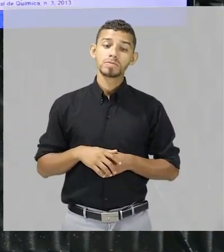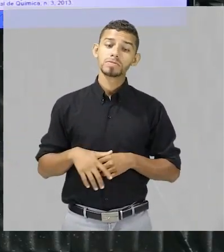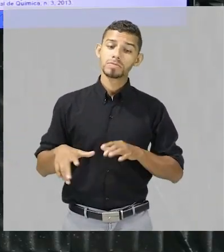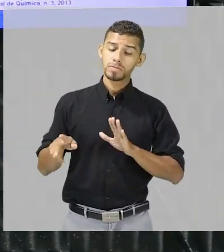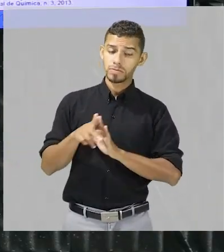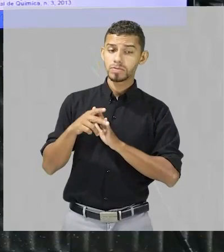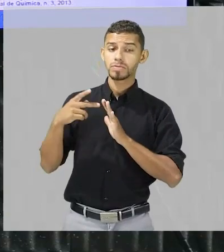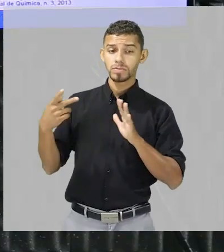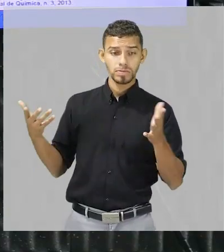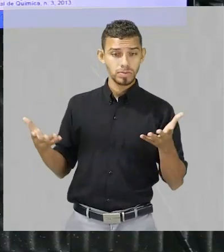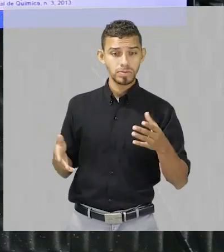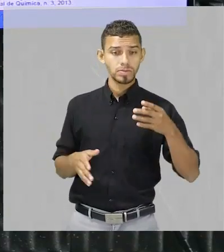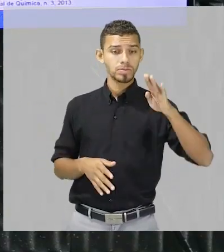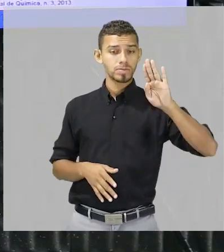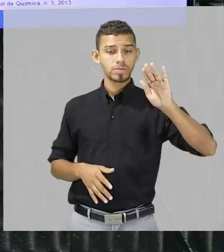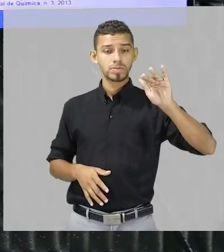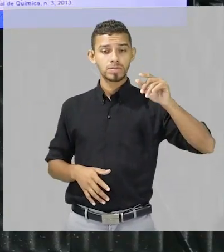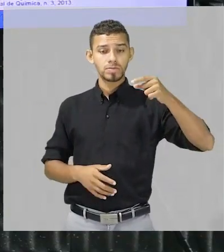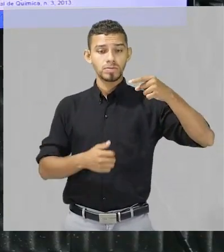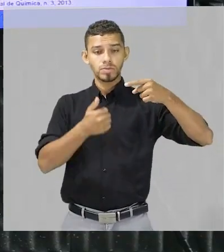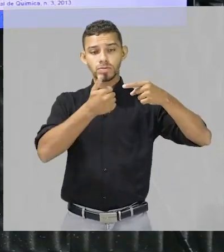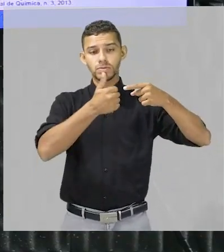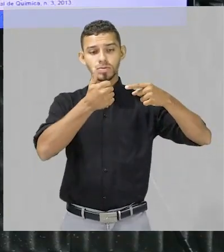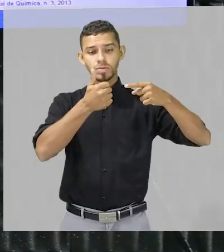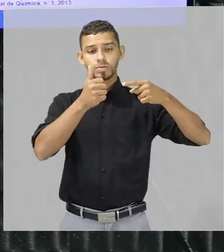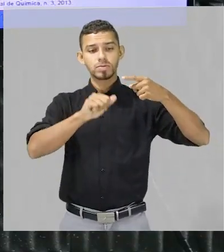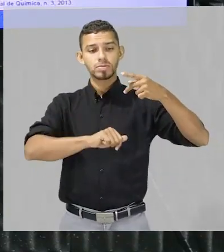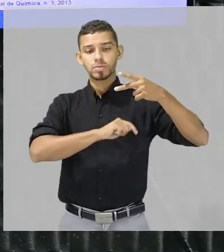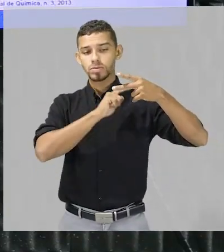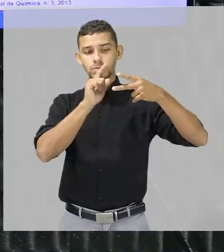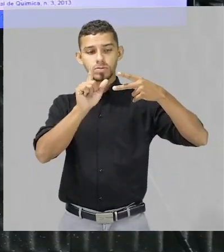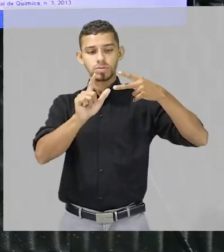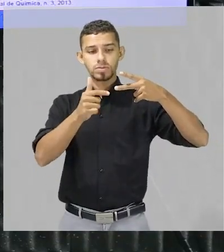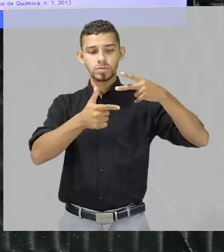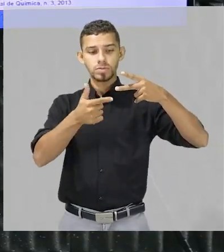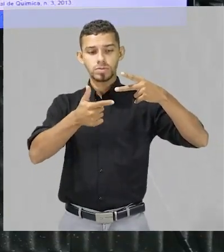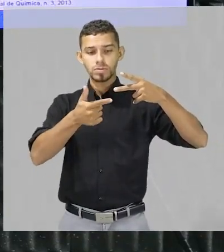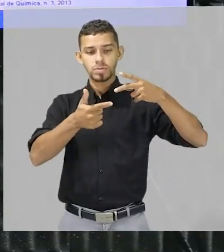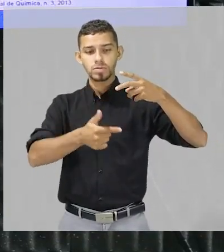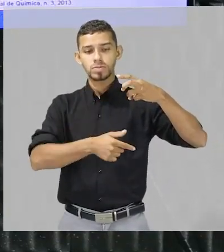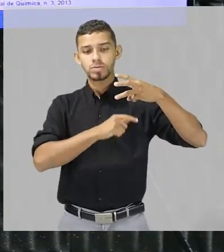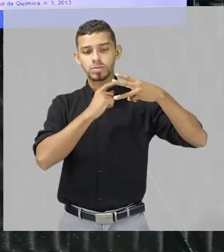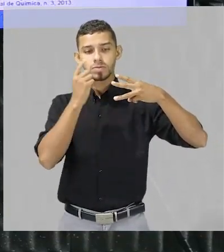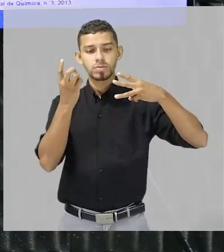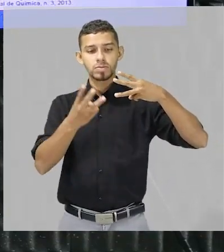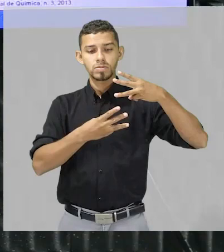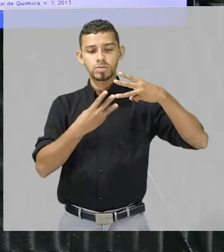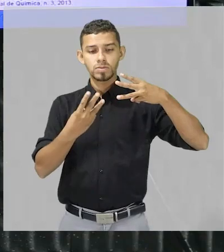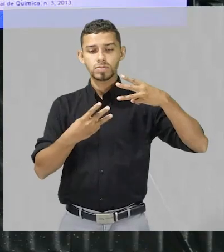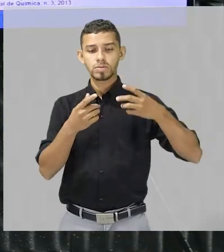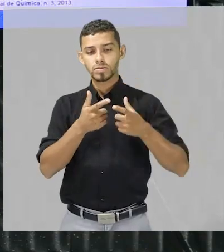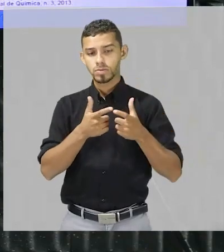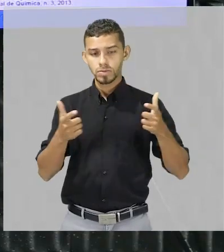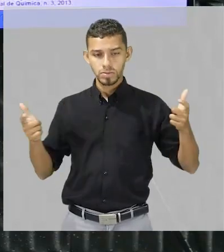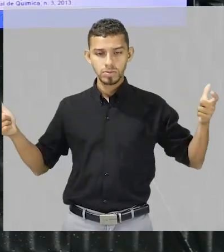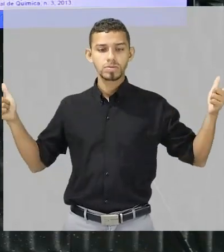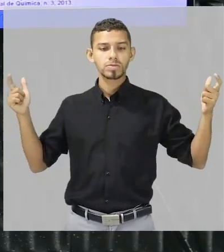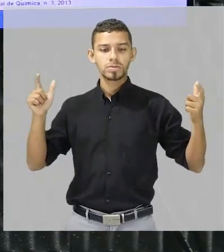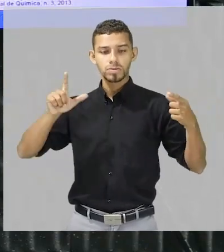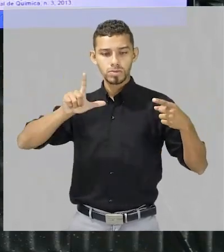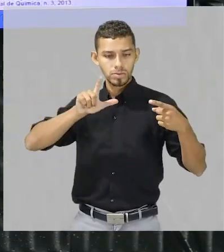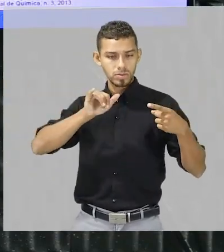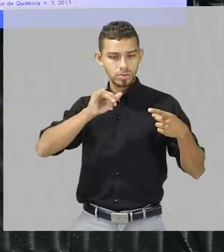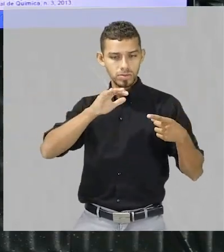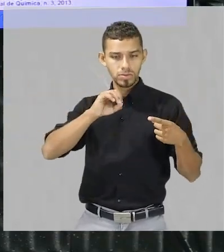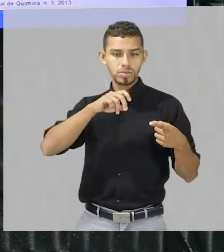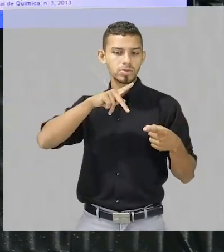tanto na bichina como no licopeno, né? E no licopeno, por ser uma estrutura maior, né, com mais átomos